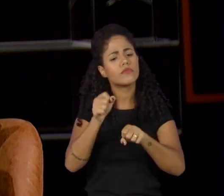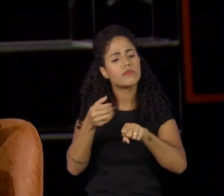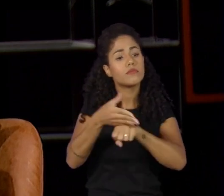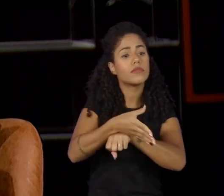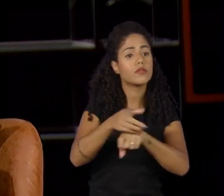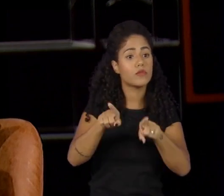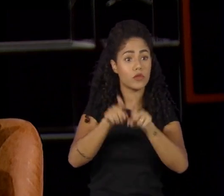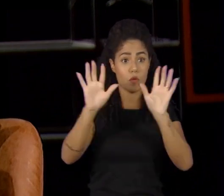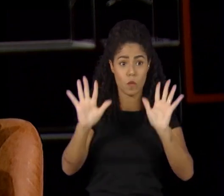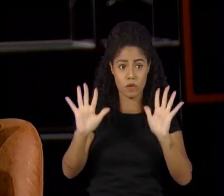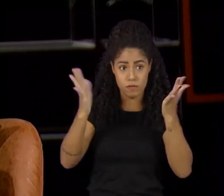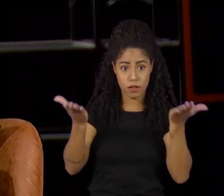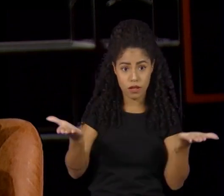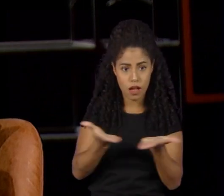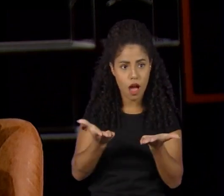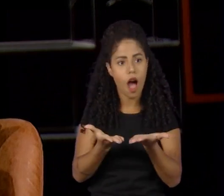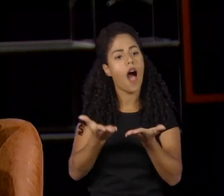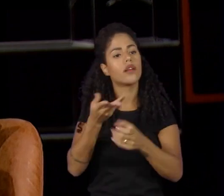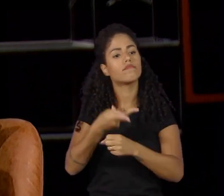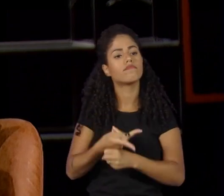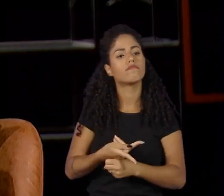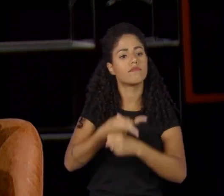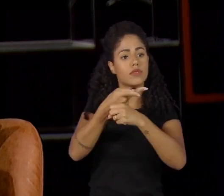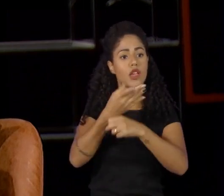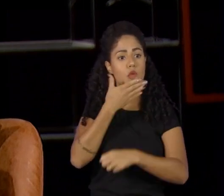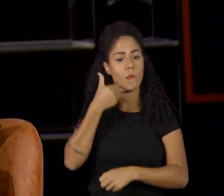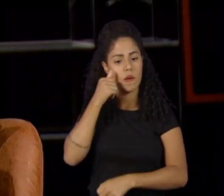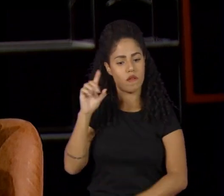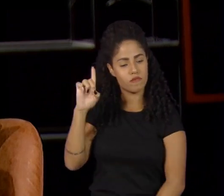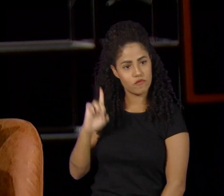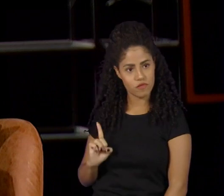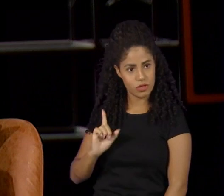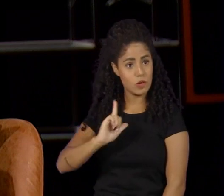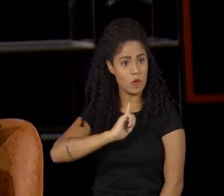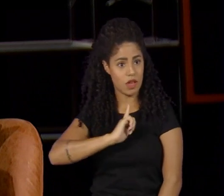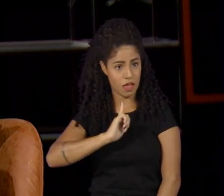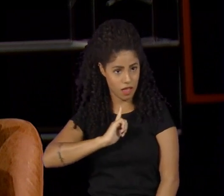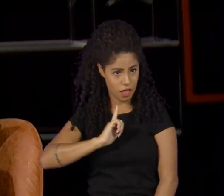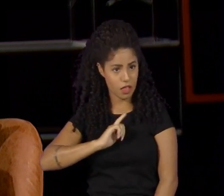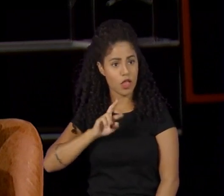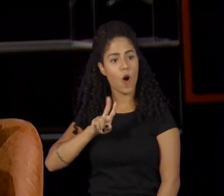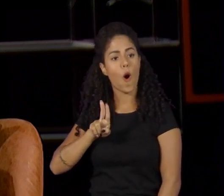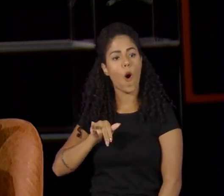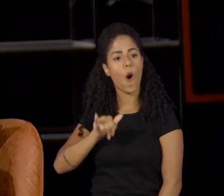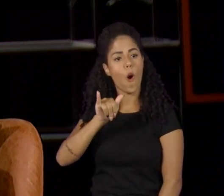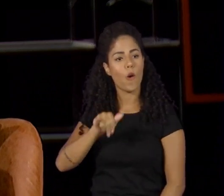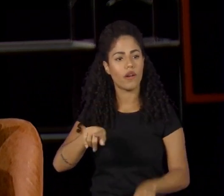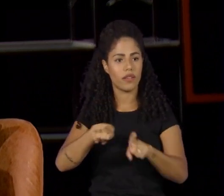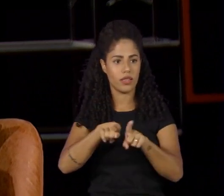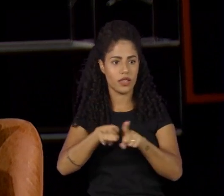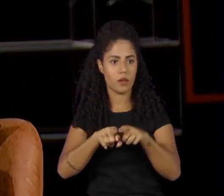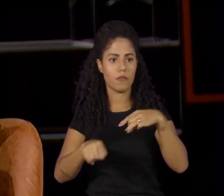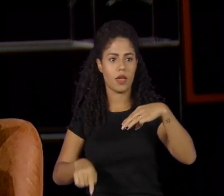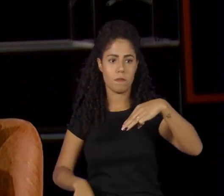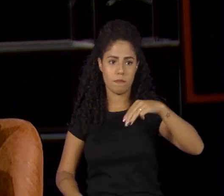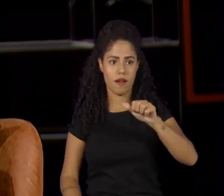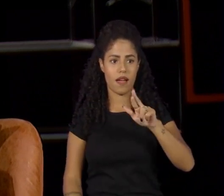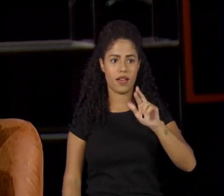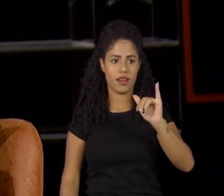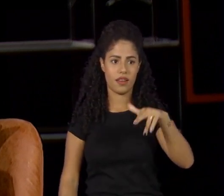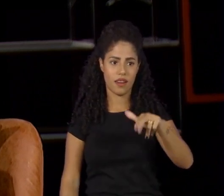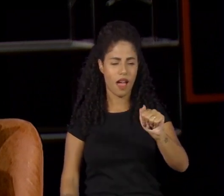um espetáculo que acabou de ganhar o Prêmio Shell de Melhor Direção, que foi do Rui Cortez e da Marina Tenório.